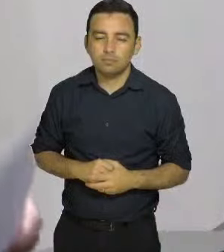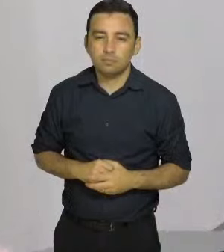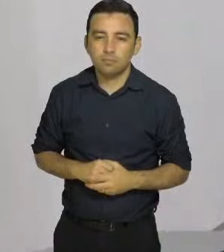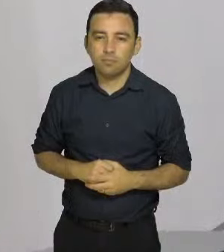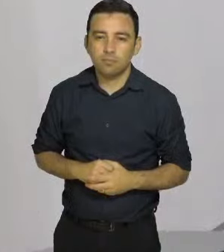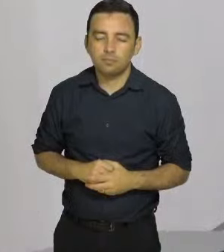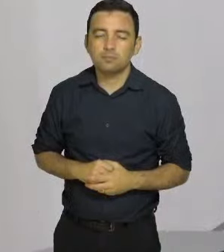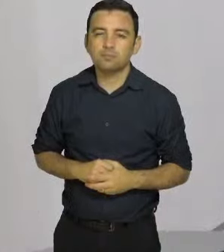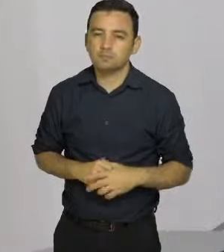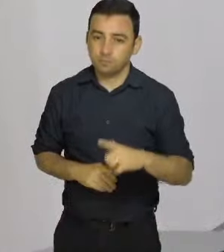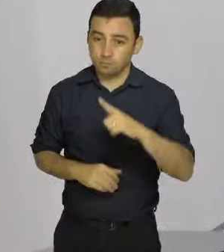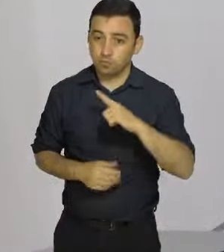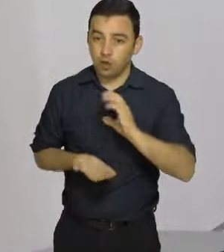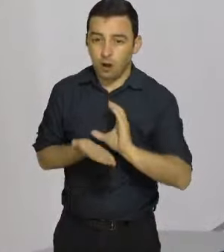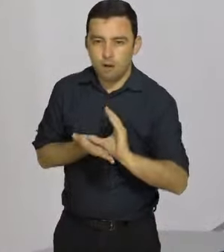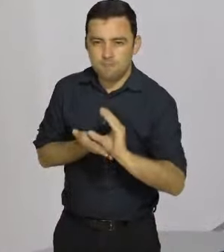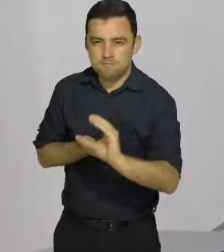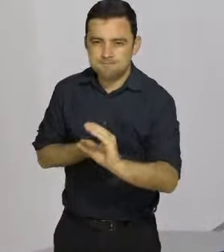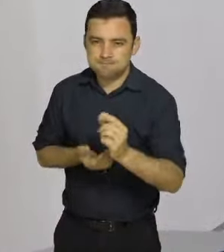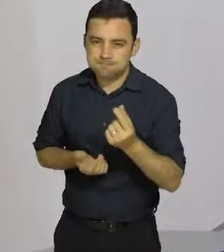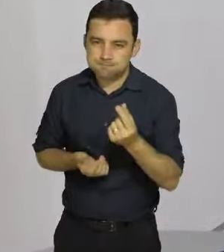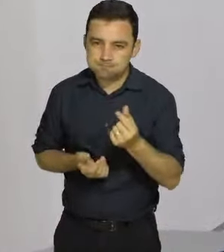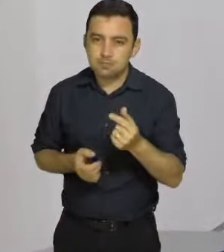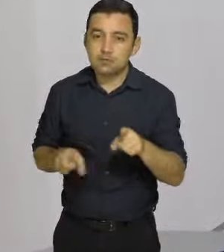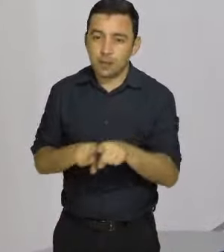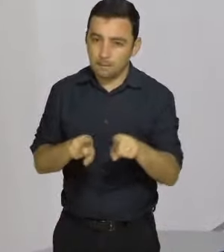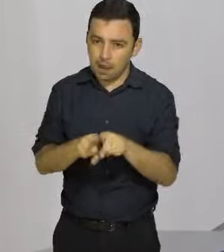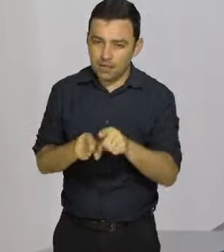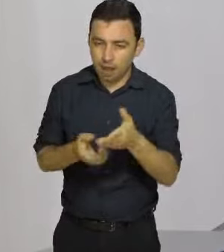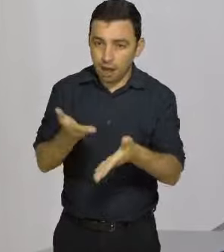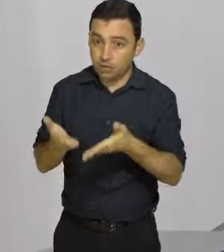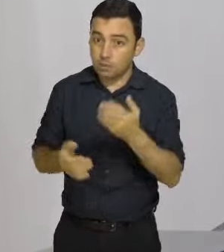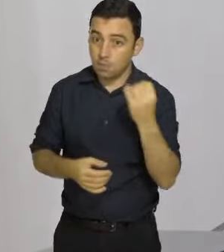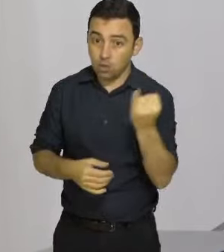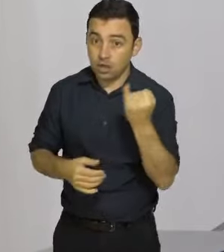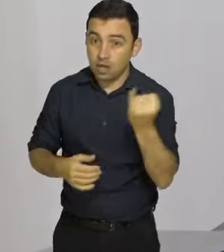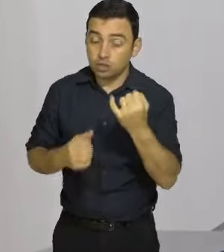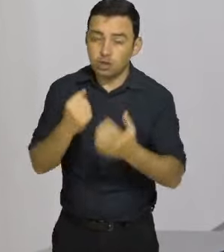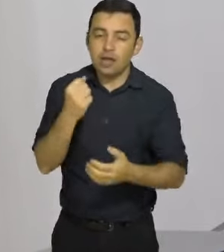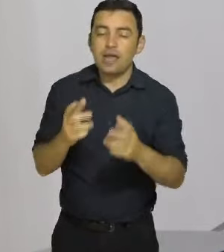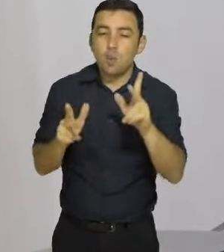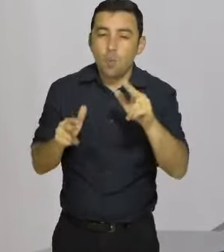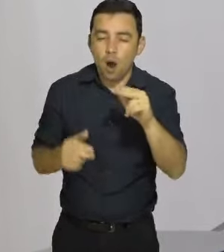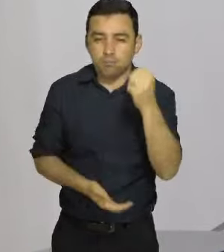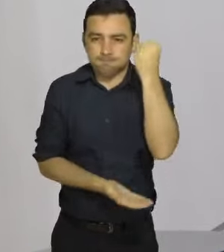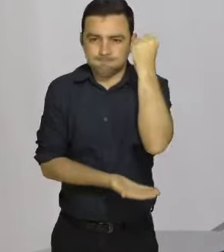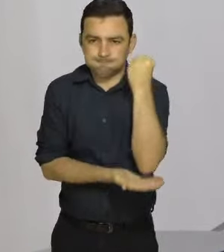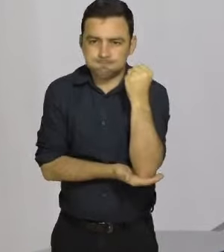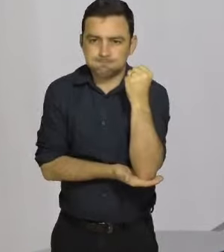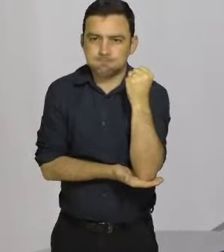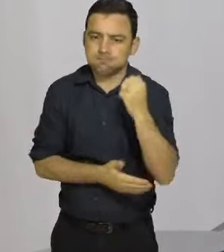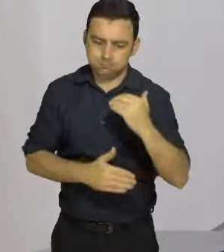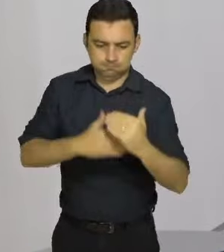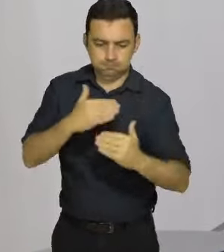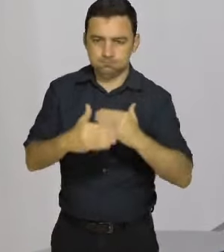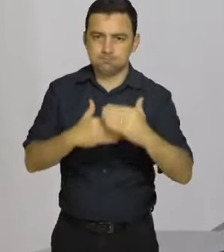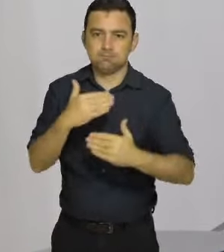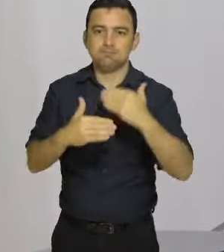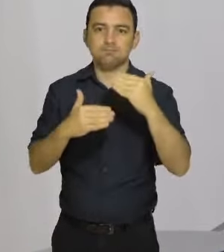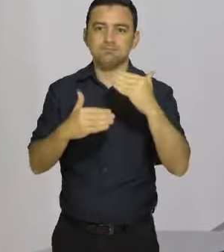Recebendo investimentos e sendo tratada como um pilar de desenvolvimento, uma retomada que se